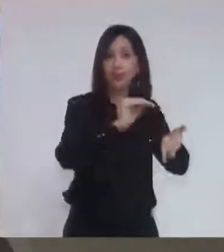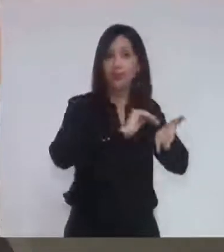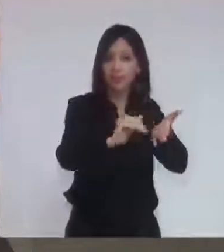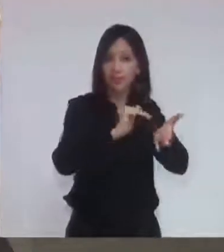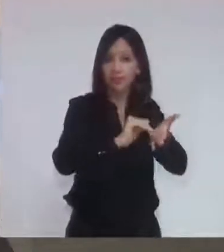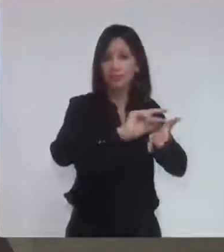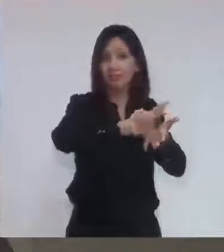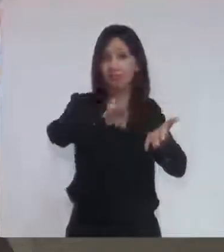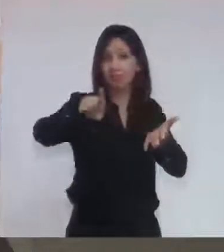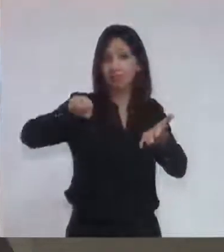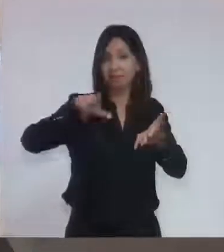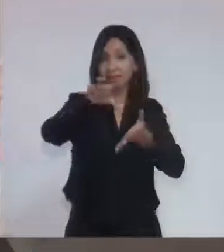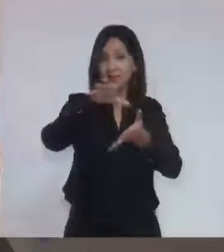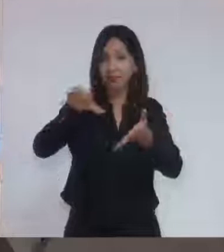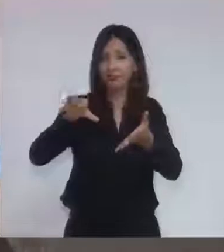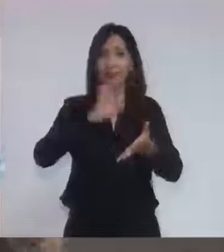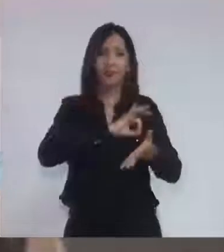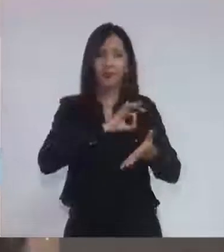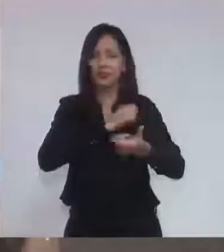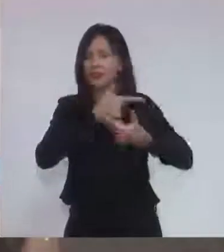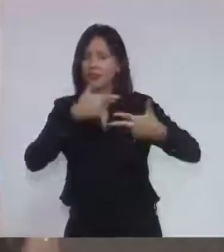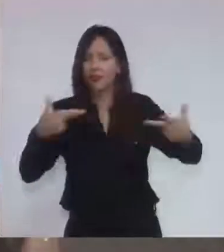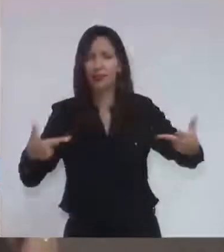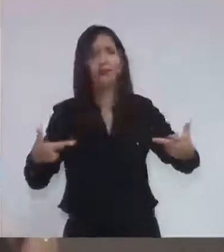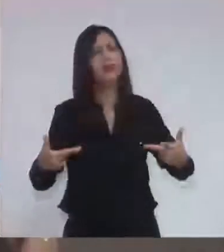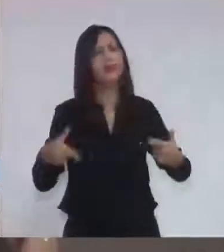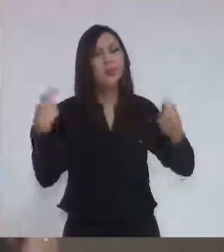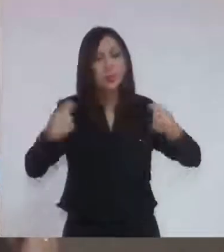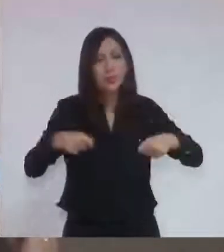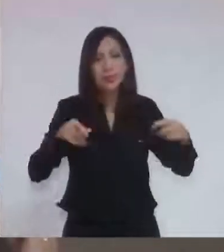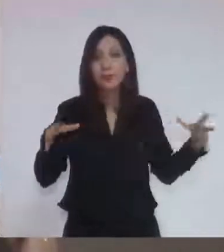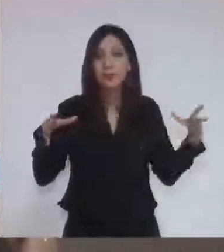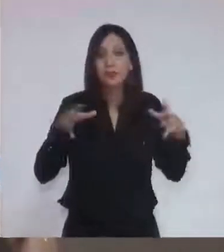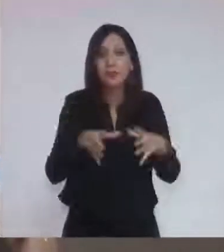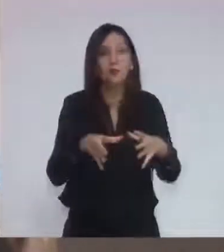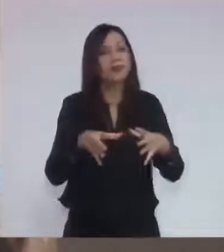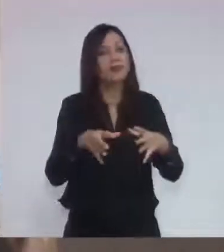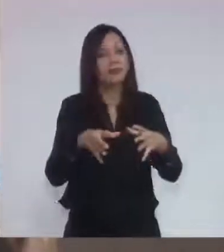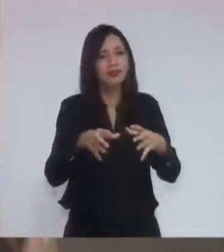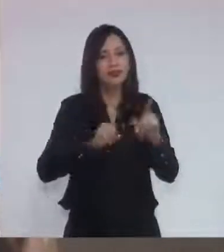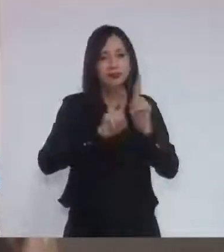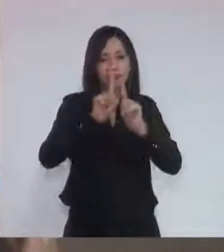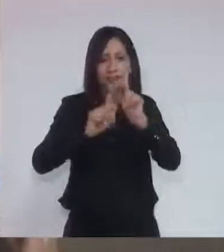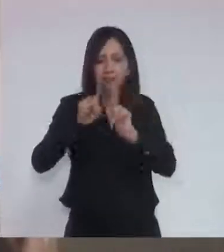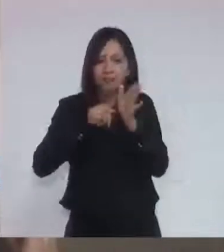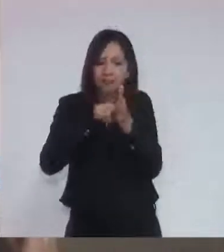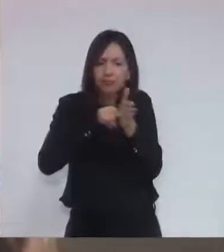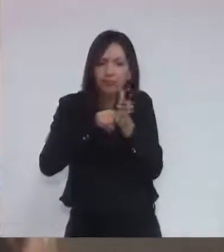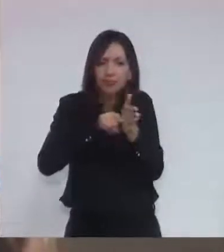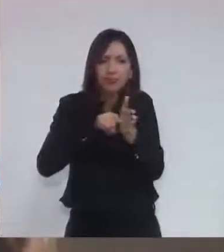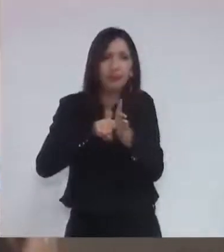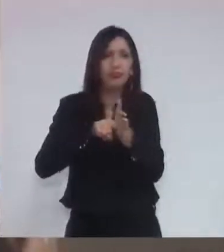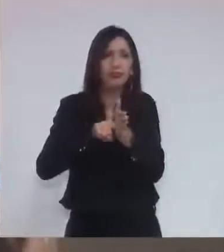para os demais órgãos, a Polícia Militar, etc. Porque a gente precisa de uma estatística que ela é